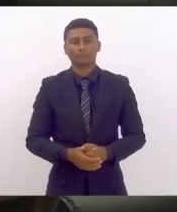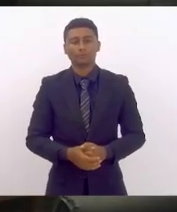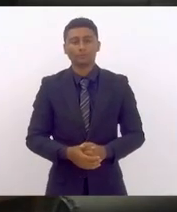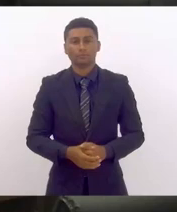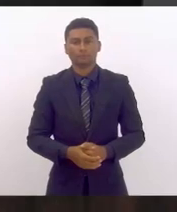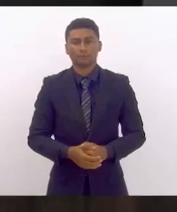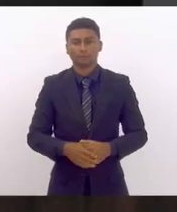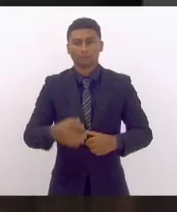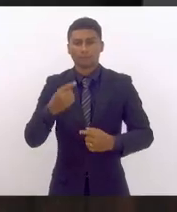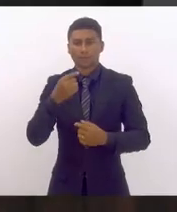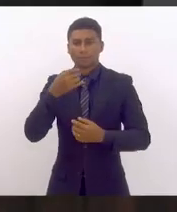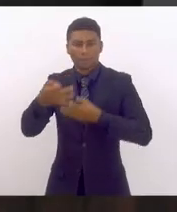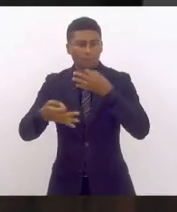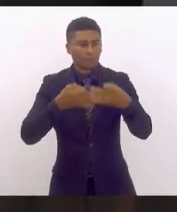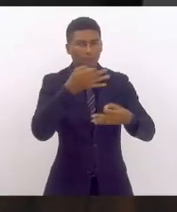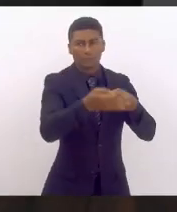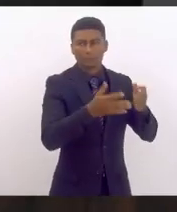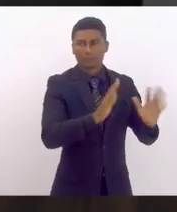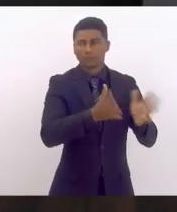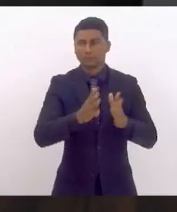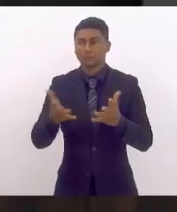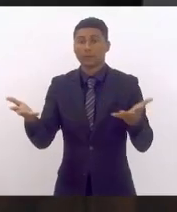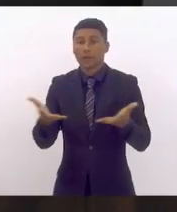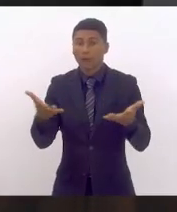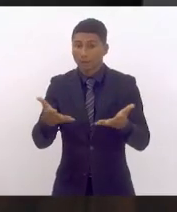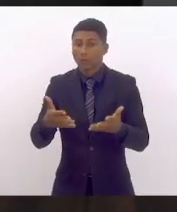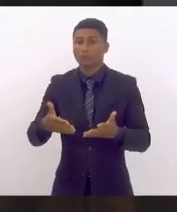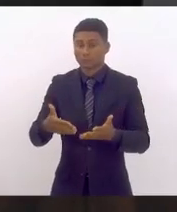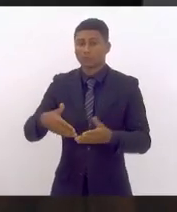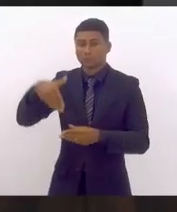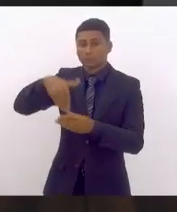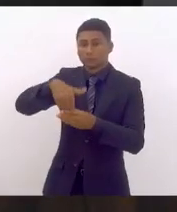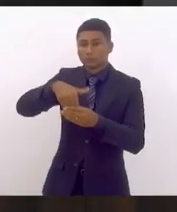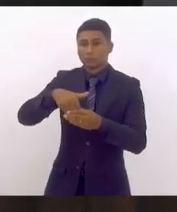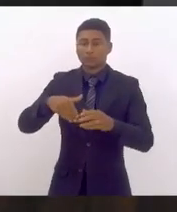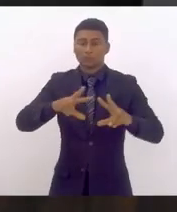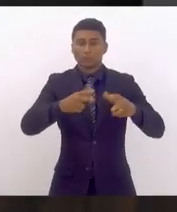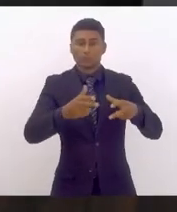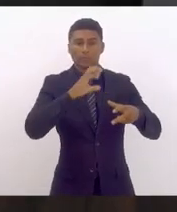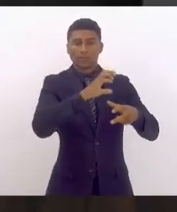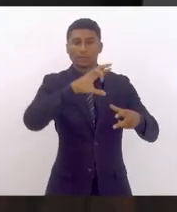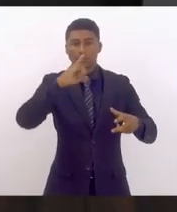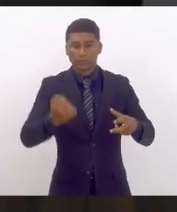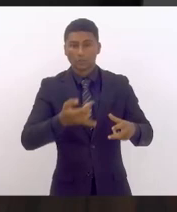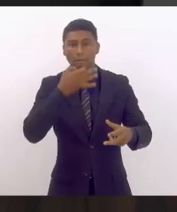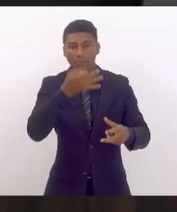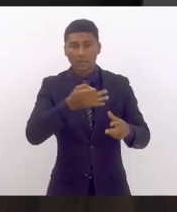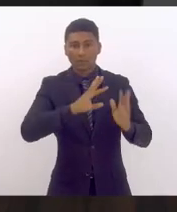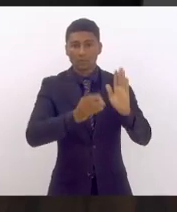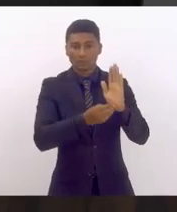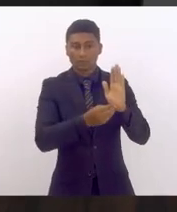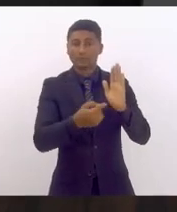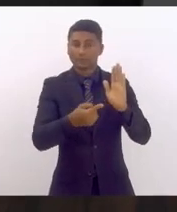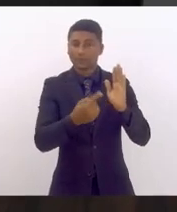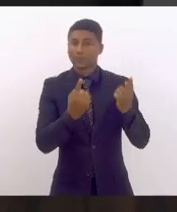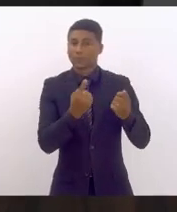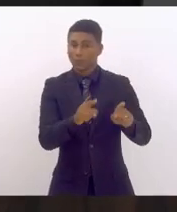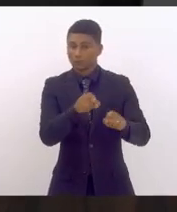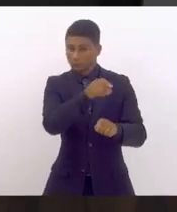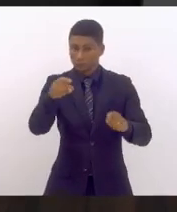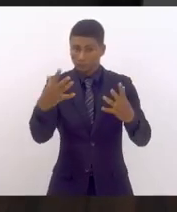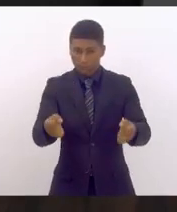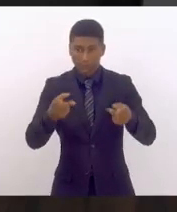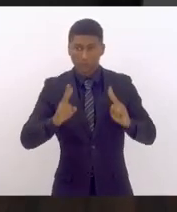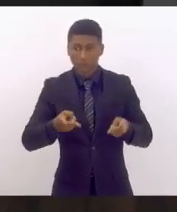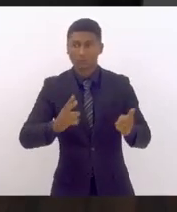então com os pareceres emitidos em votação parecida comissão de condição de Justiça com parecer contrário seus que a